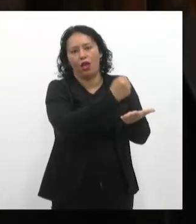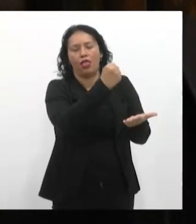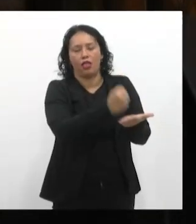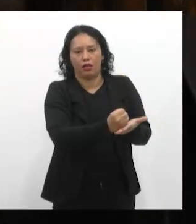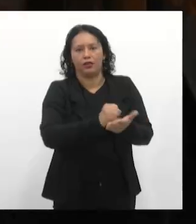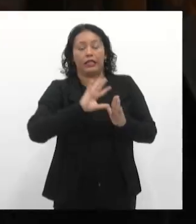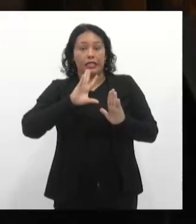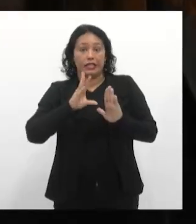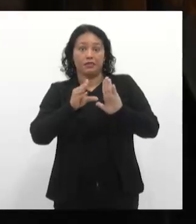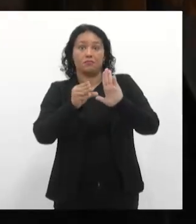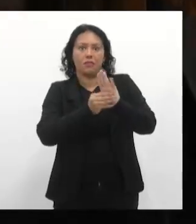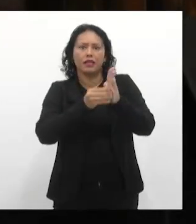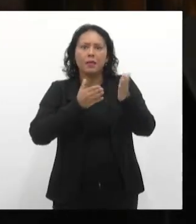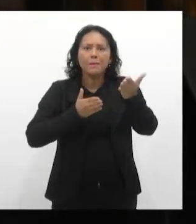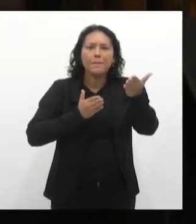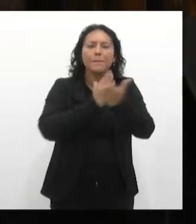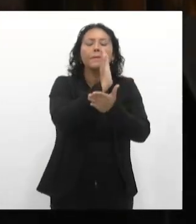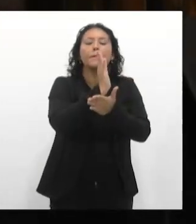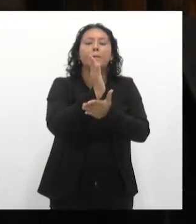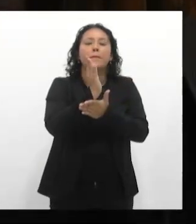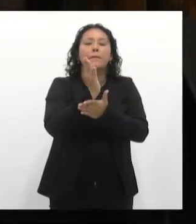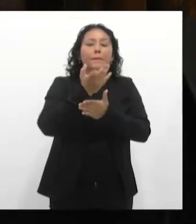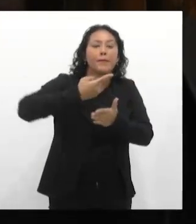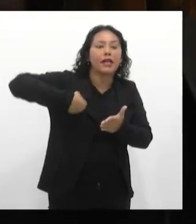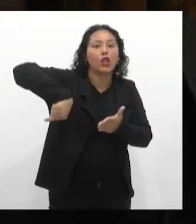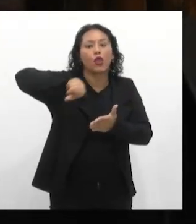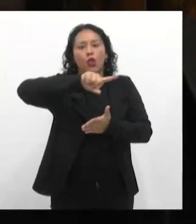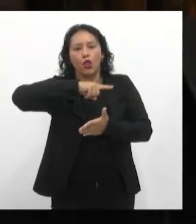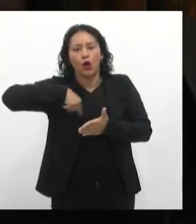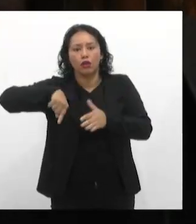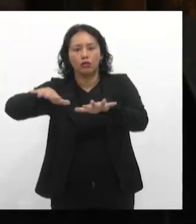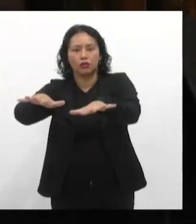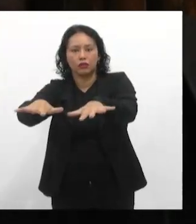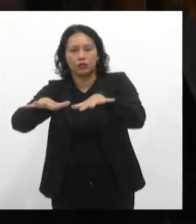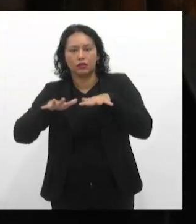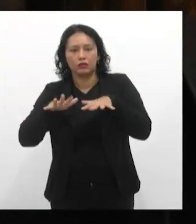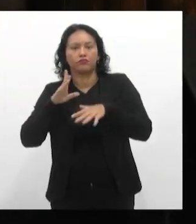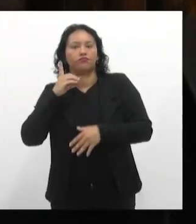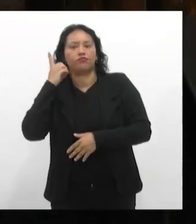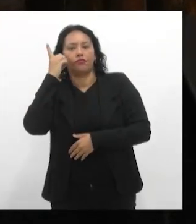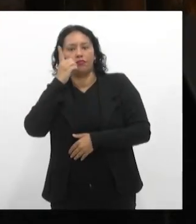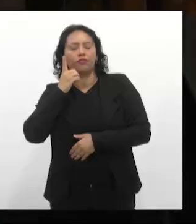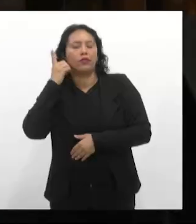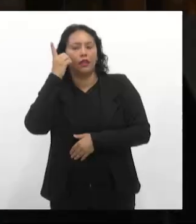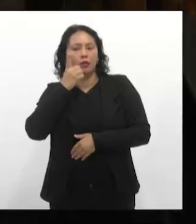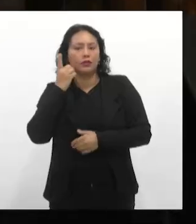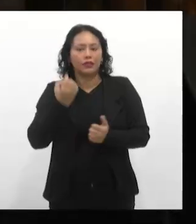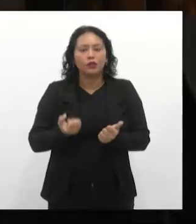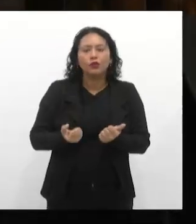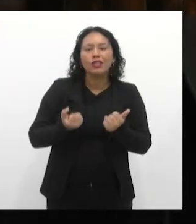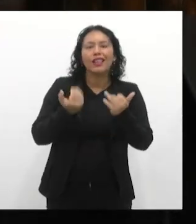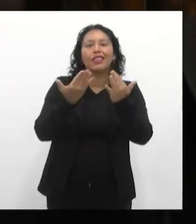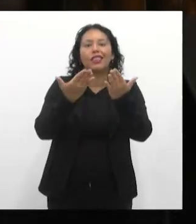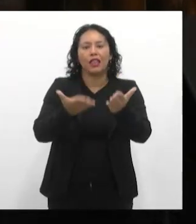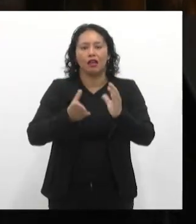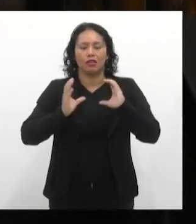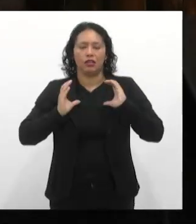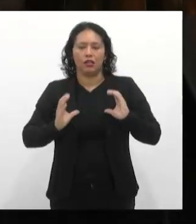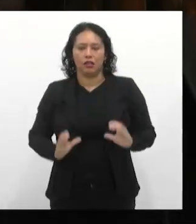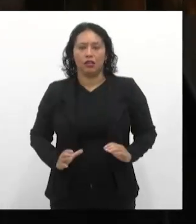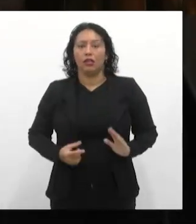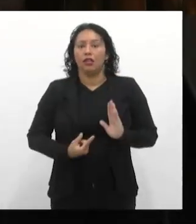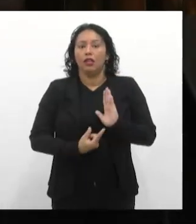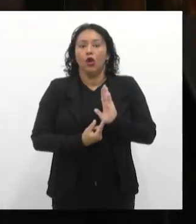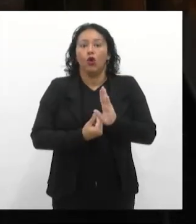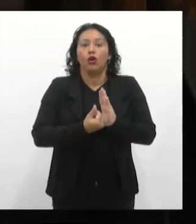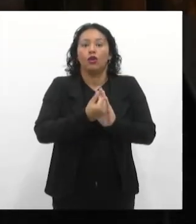seja aprovada, para a gente garantir um mínimo de transparência com o que estamos falando aqui. Estamos falando de orçamento